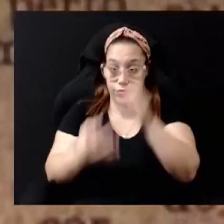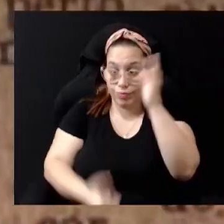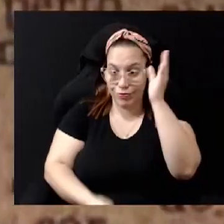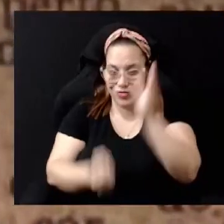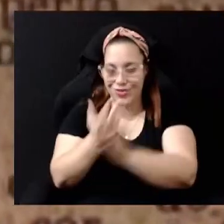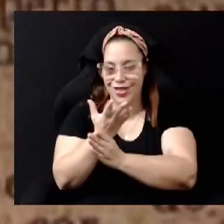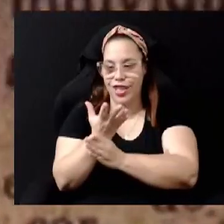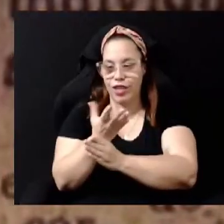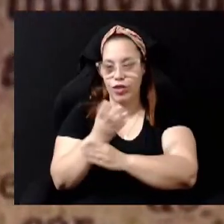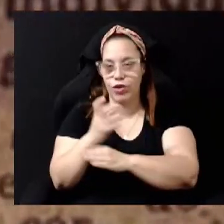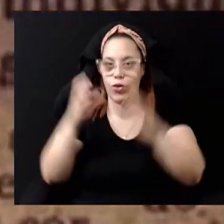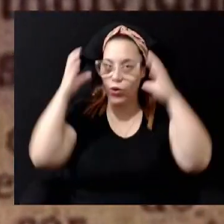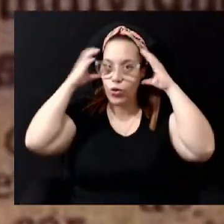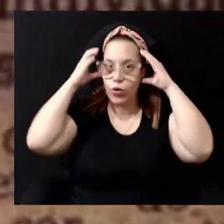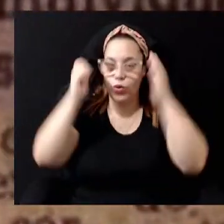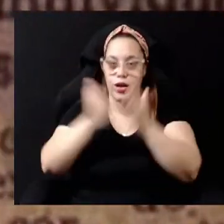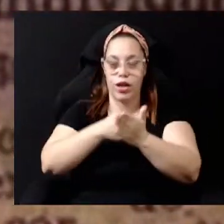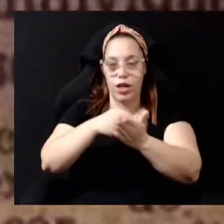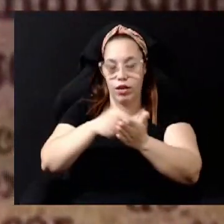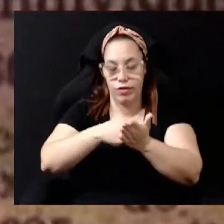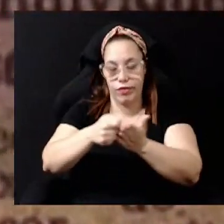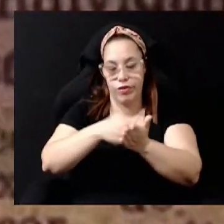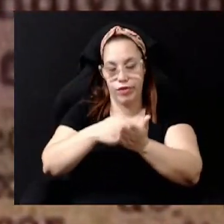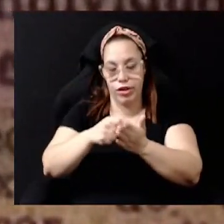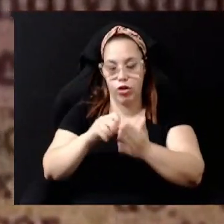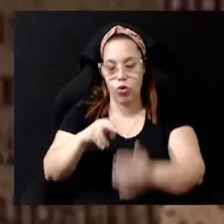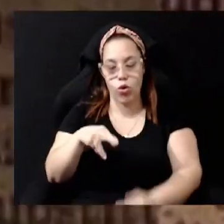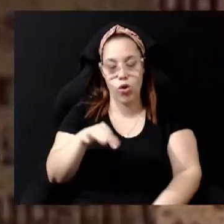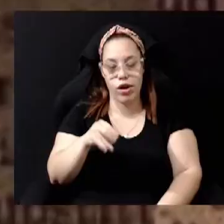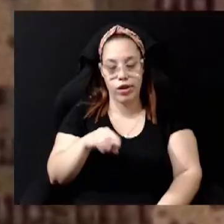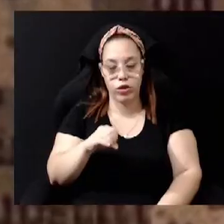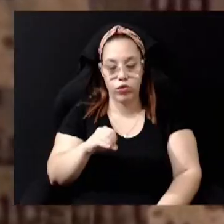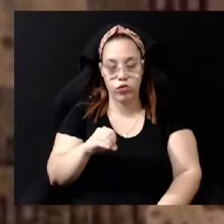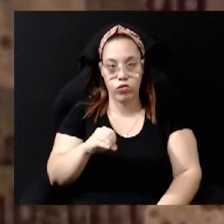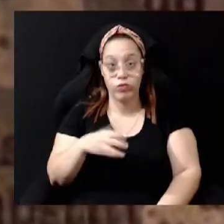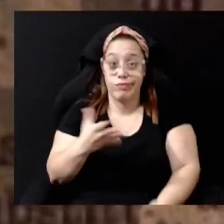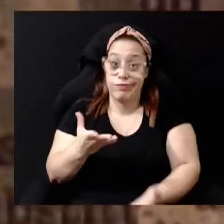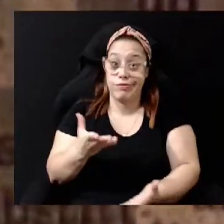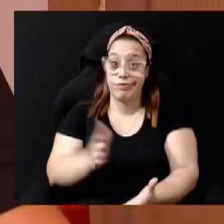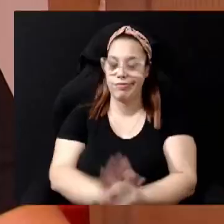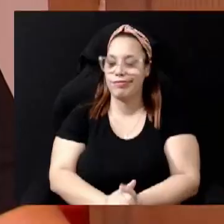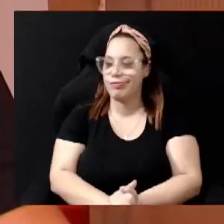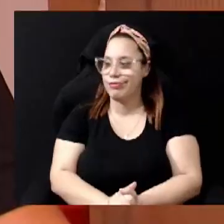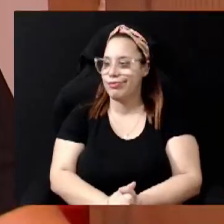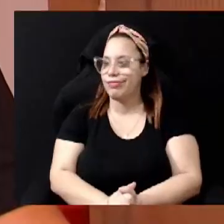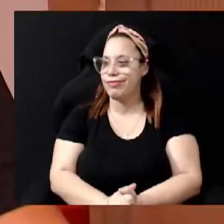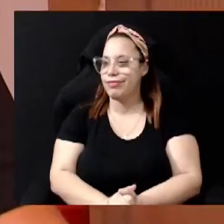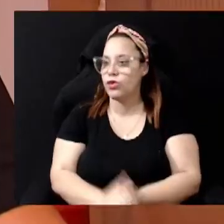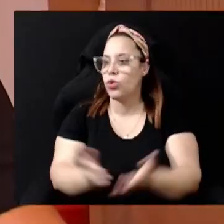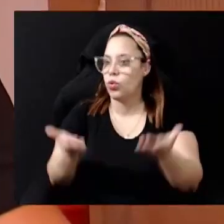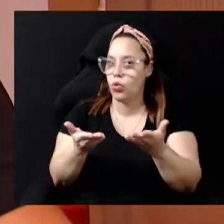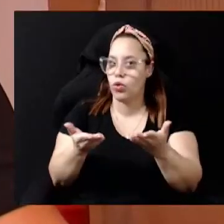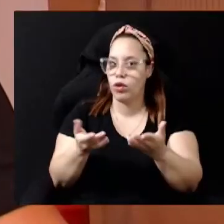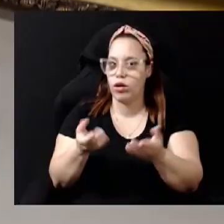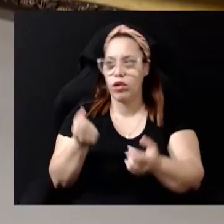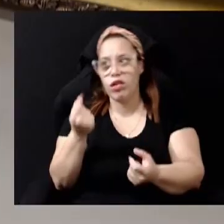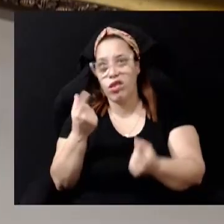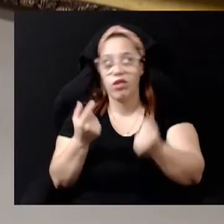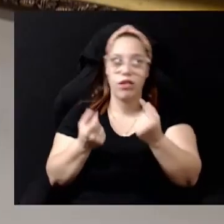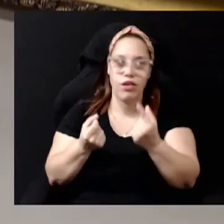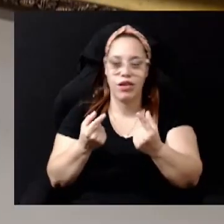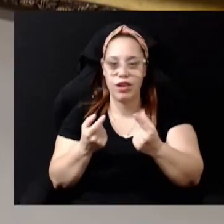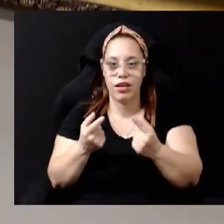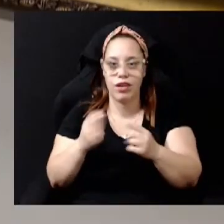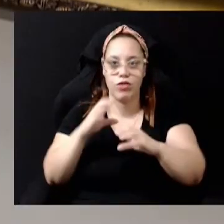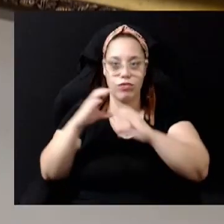escrevia no Correio, em vários jornais da cidade. Então, ele era um cara que estava em todo lugar, né? O que hoje é uma raridade, mas ele era um multicomunicador. O